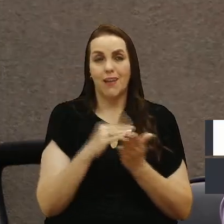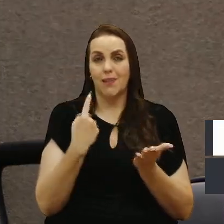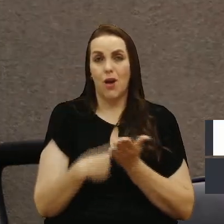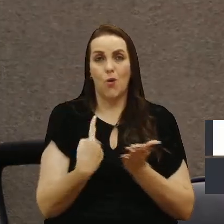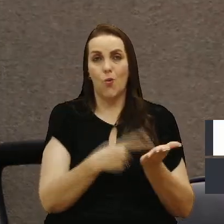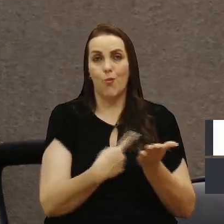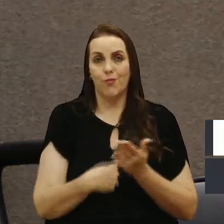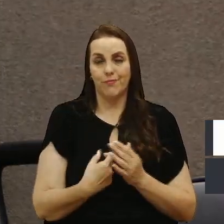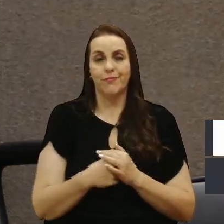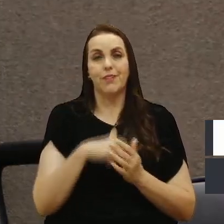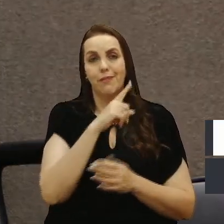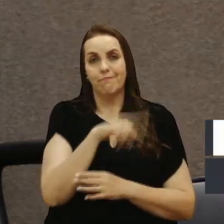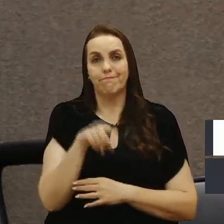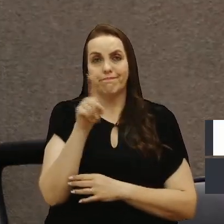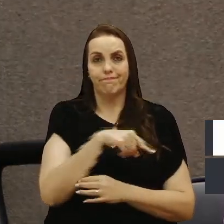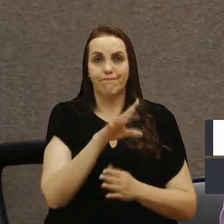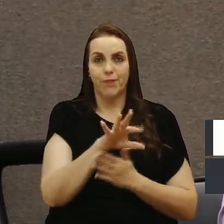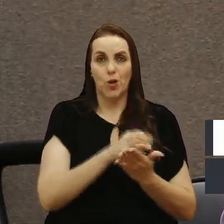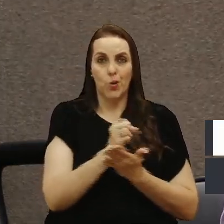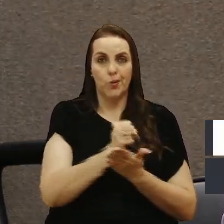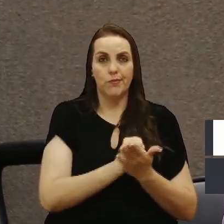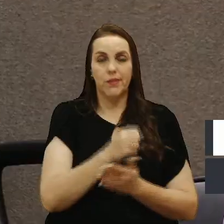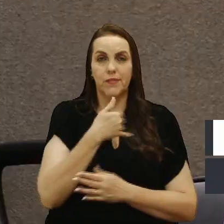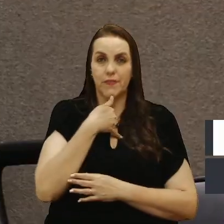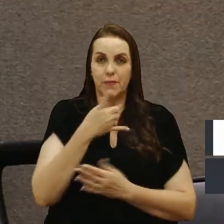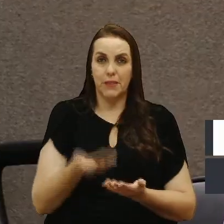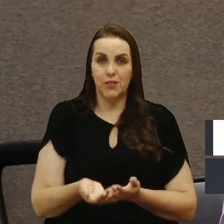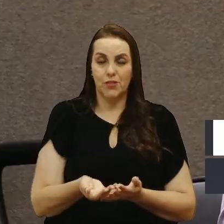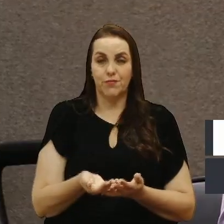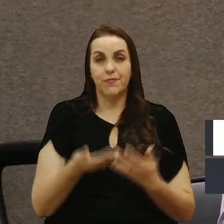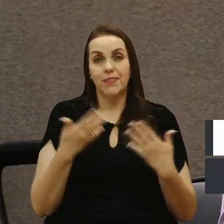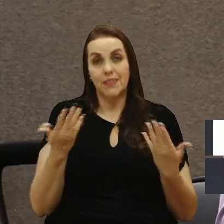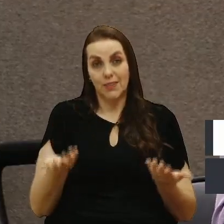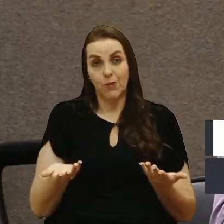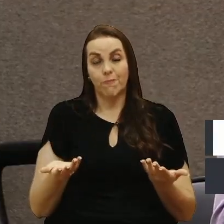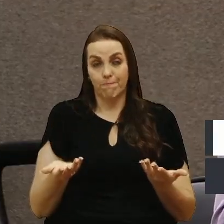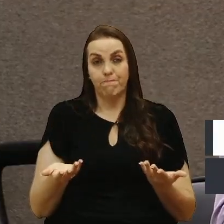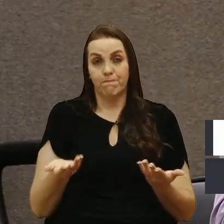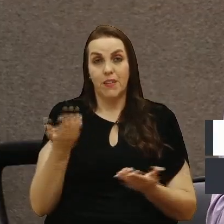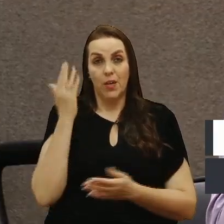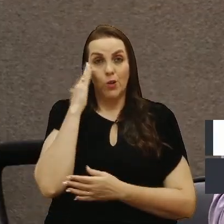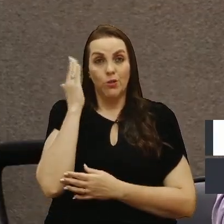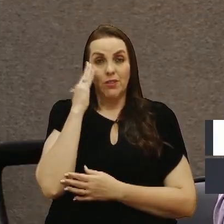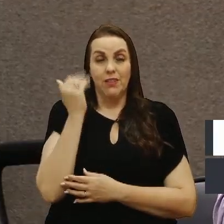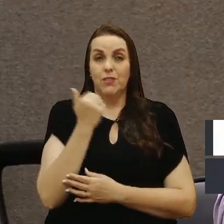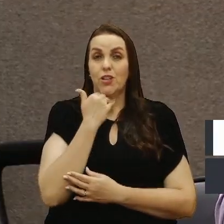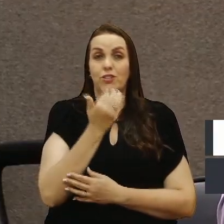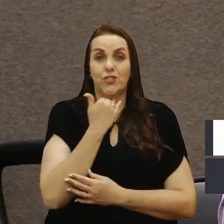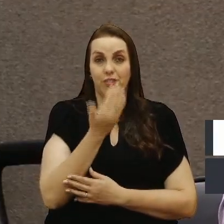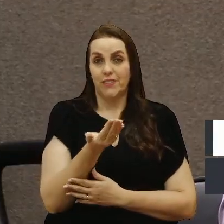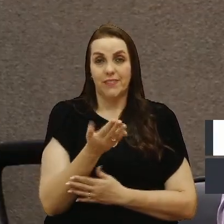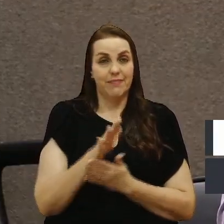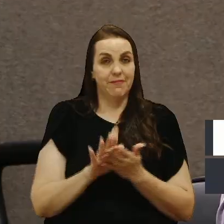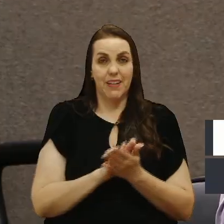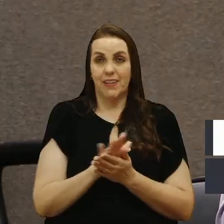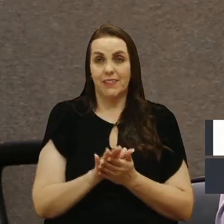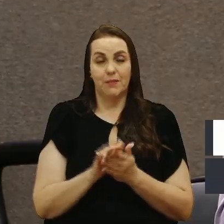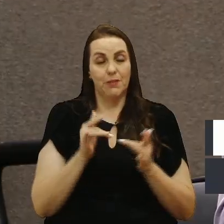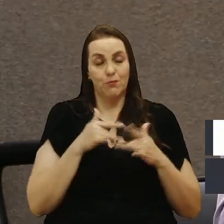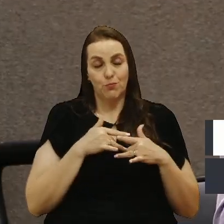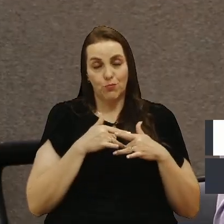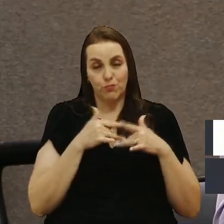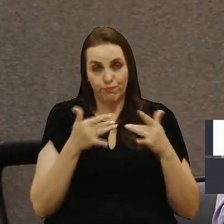a gente teve que rescindir o contrato, infelizmente. Então, deixar aqui... eu sei que não adianta de nada, mas deixar aqui a minha solidariedade a